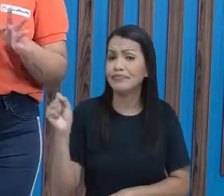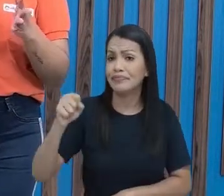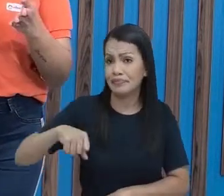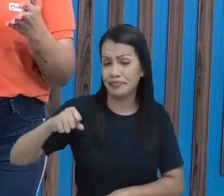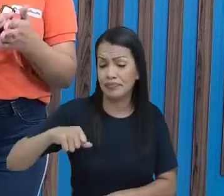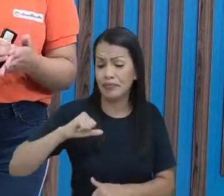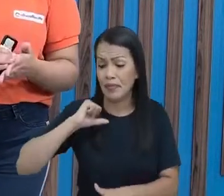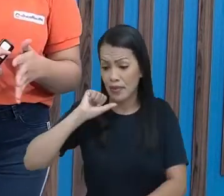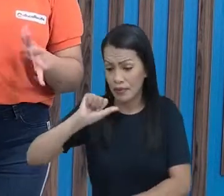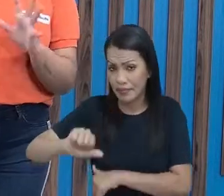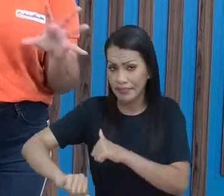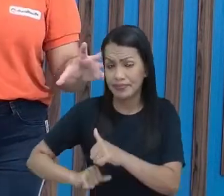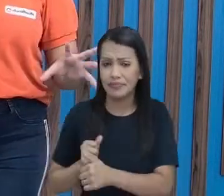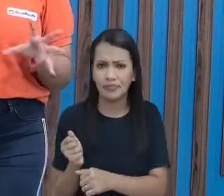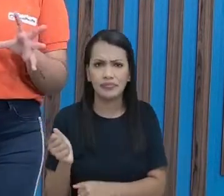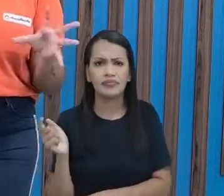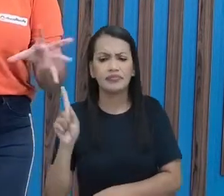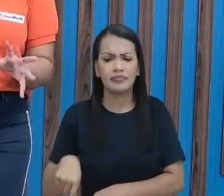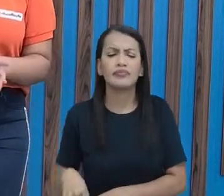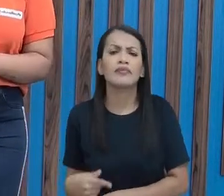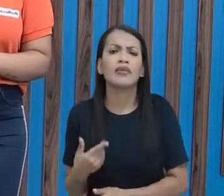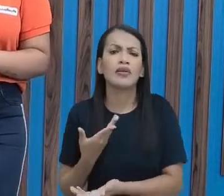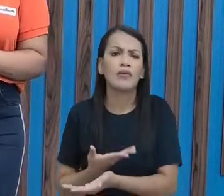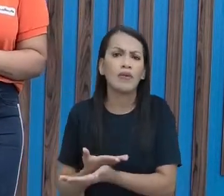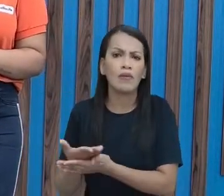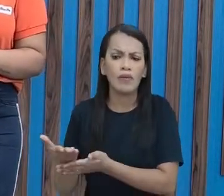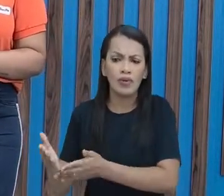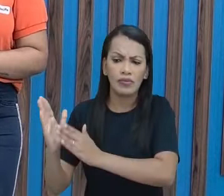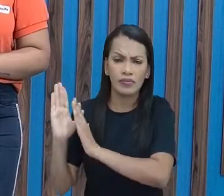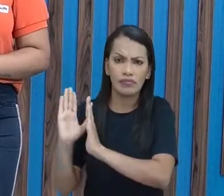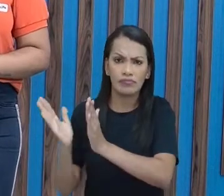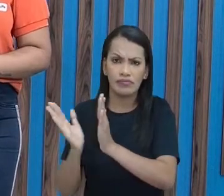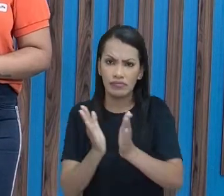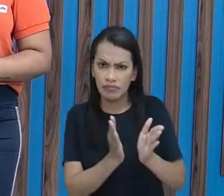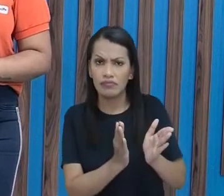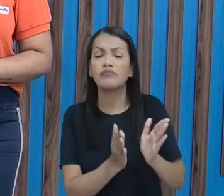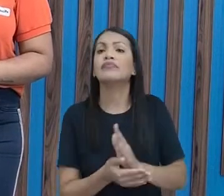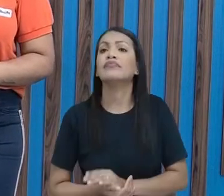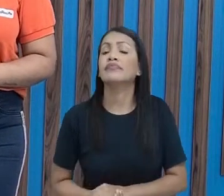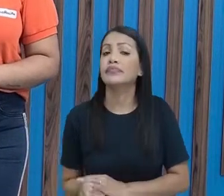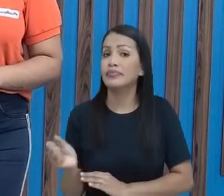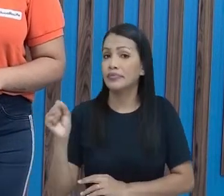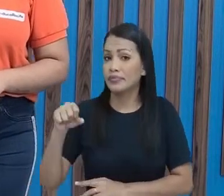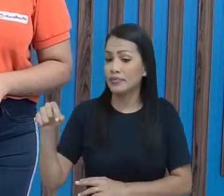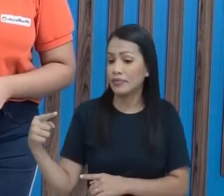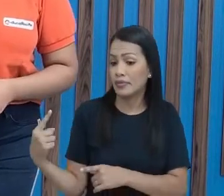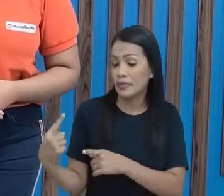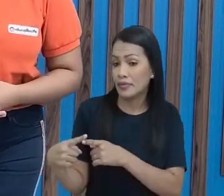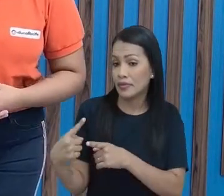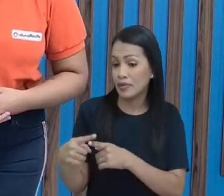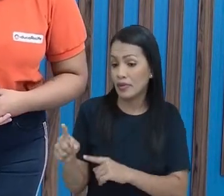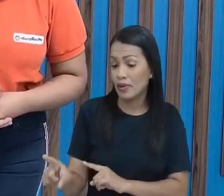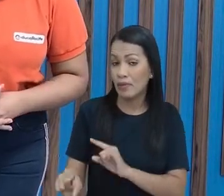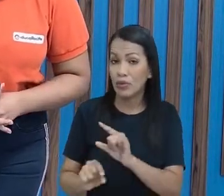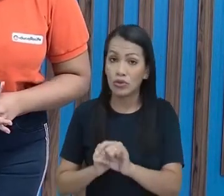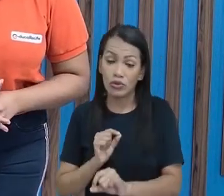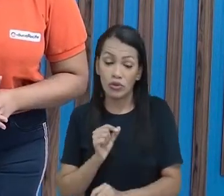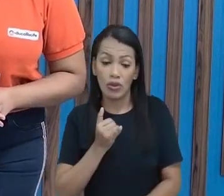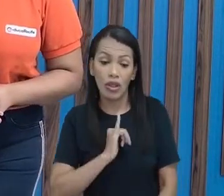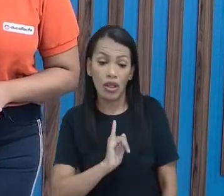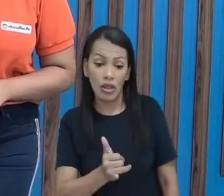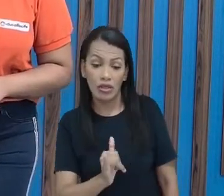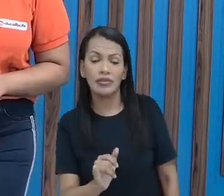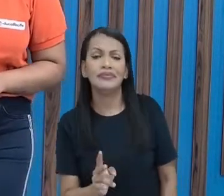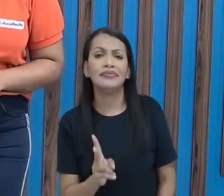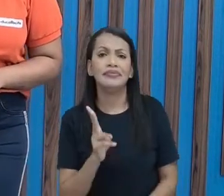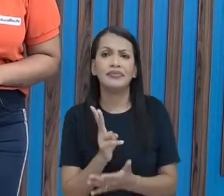mostra possível, ou seja, é possível começar pela ordem que se queira. Isso porque a escolha narrativa sempre irá